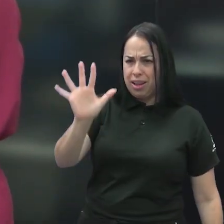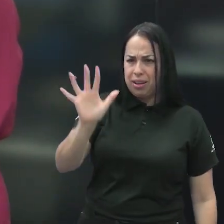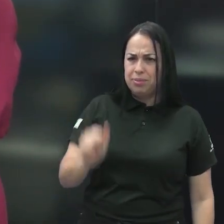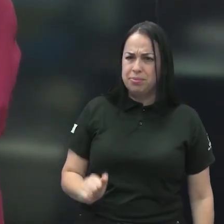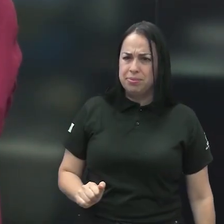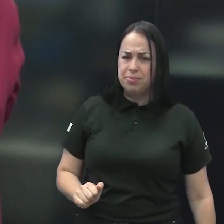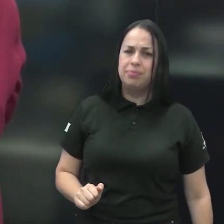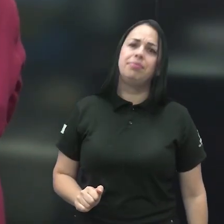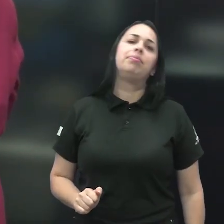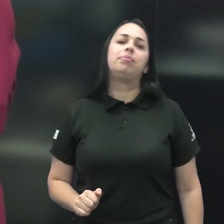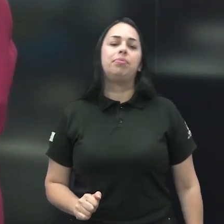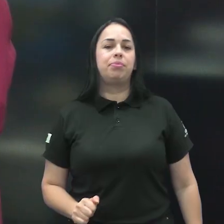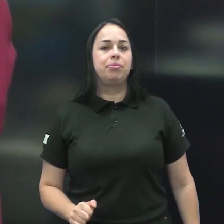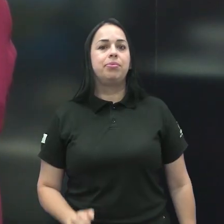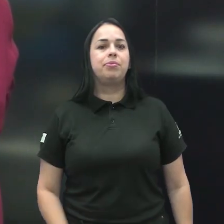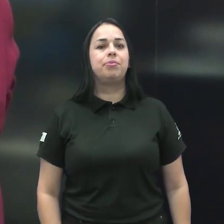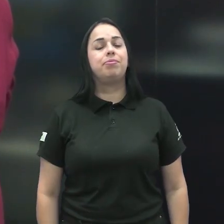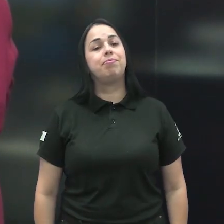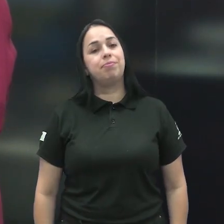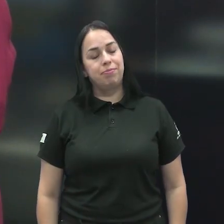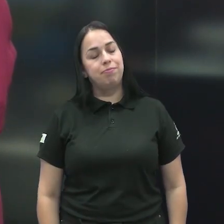isso?